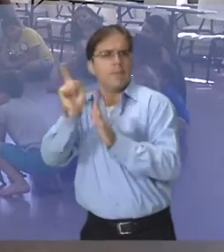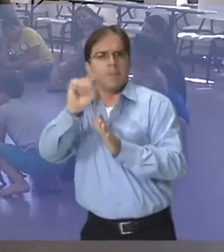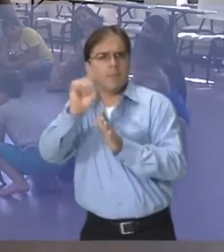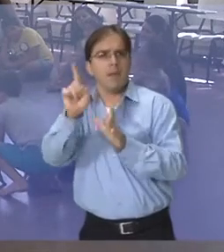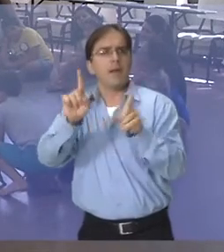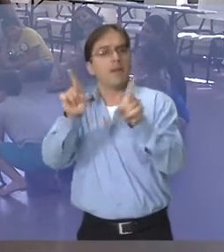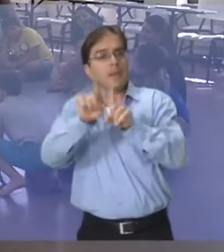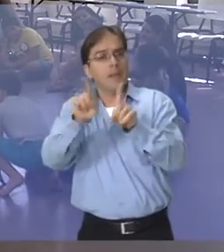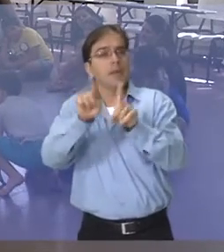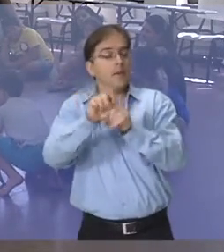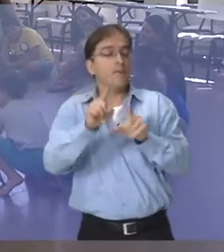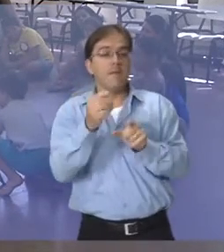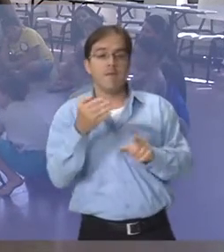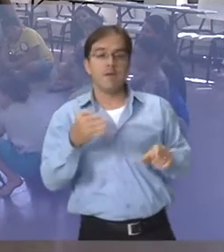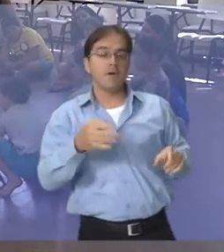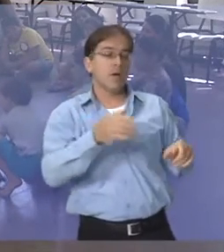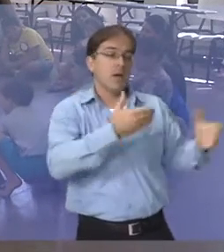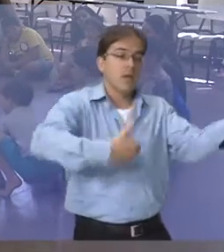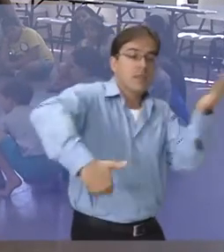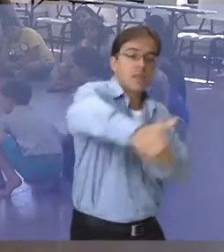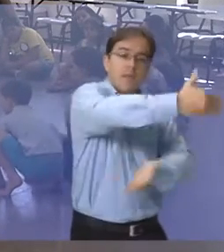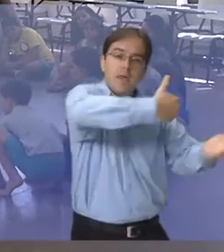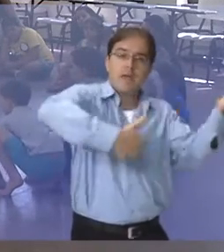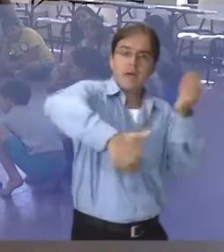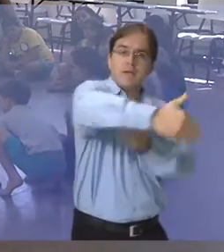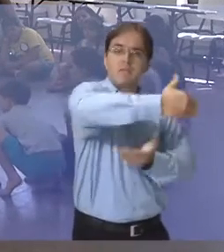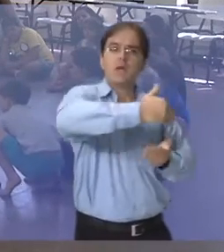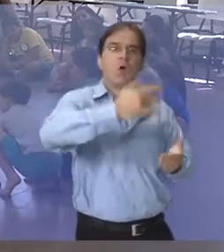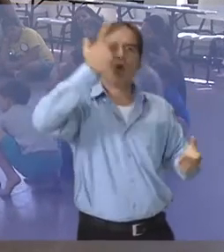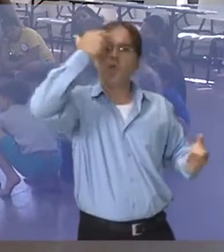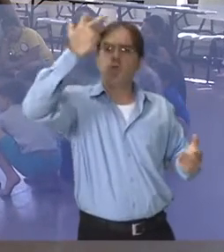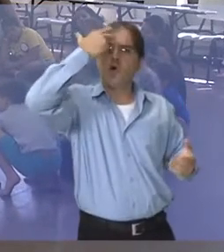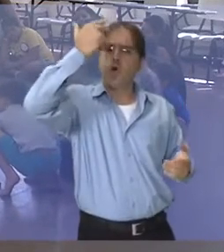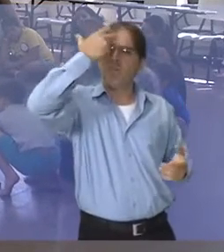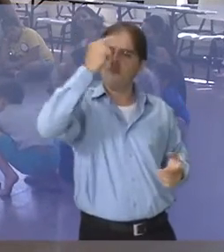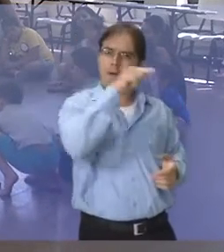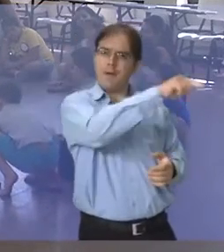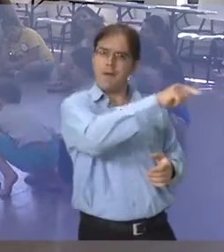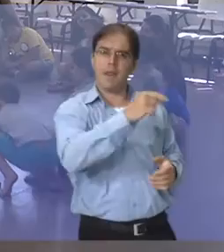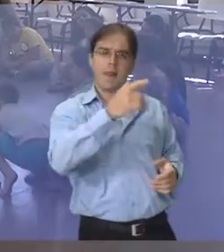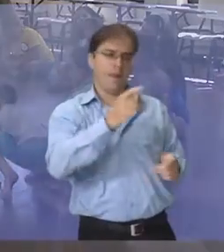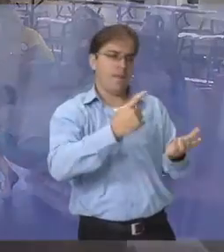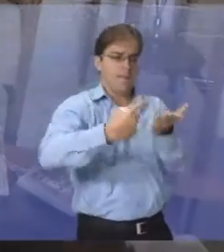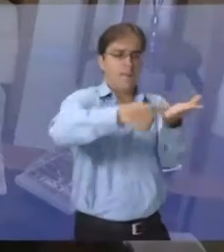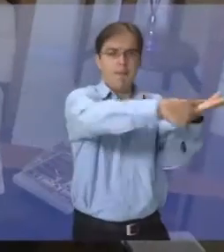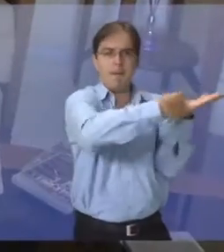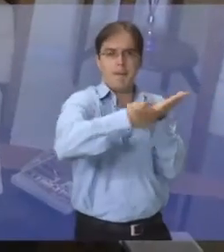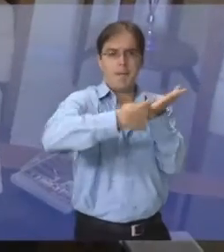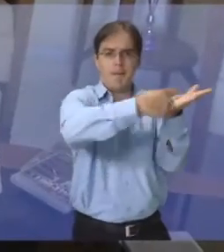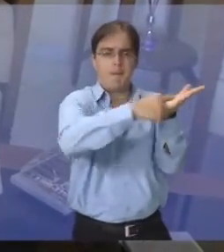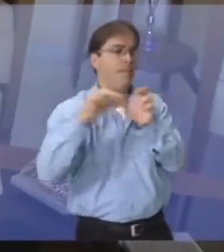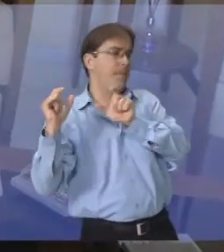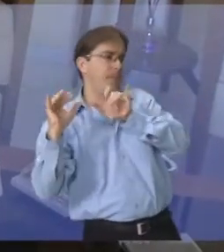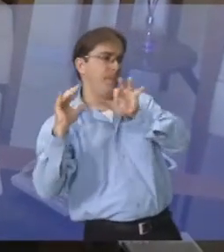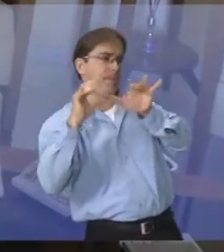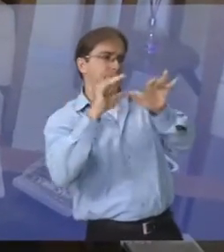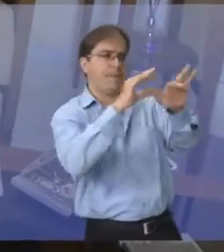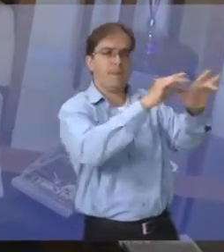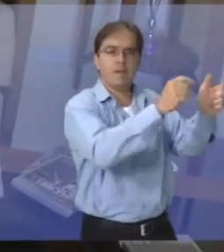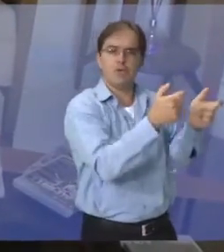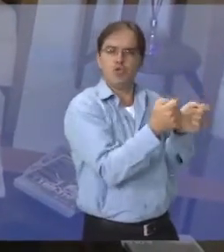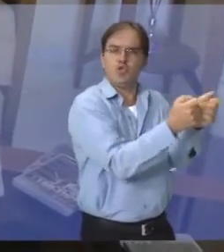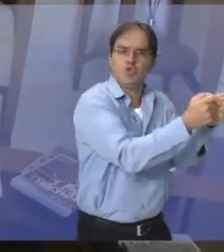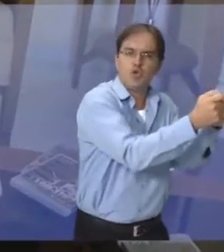questão da interação das crianças com o game, a gente trabalha nos contextos naturais das crianças, onde as crianças elas se reúnem naturalmente